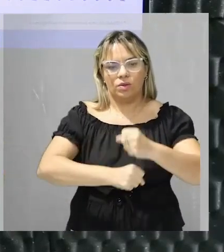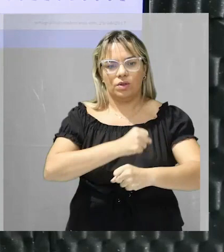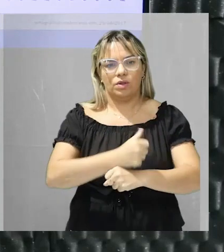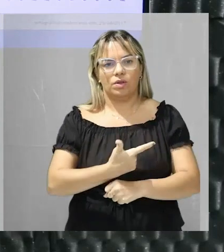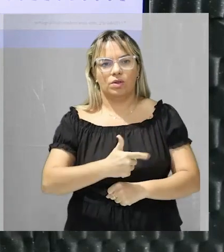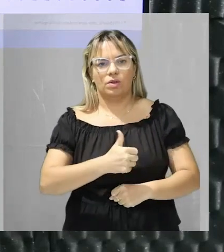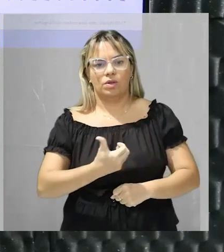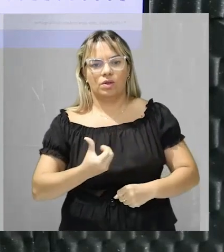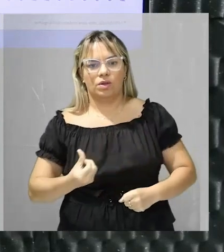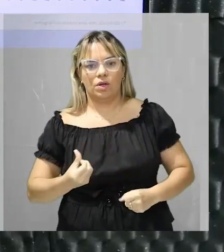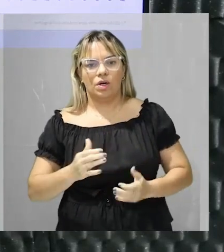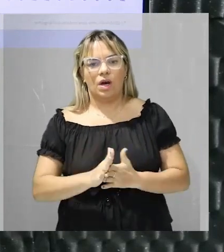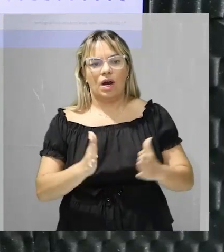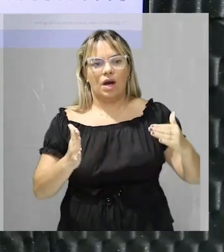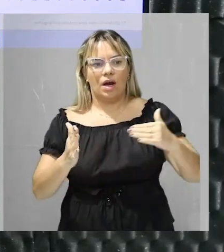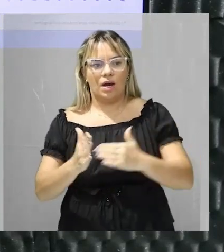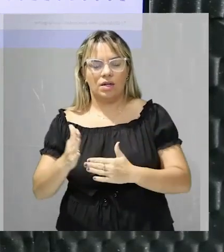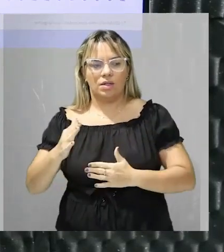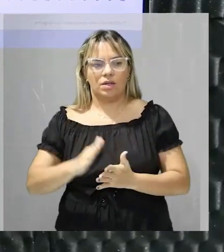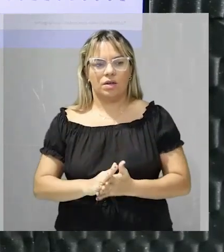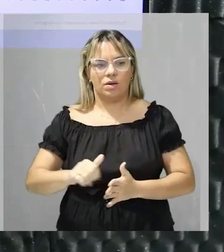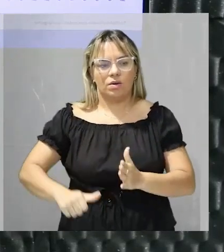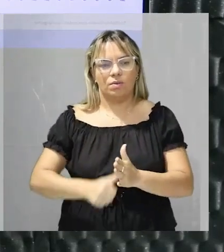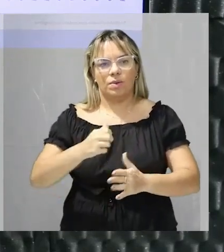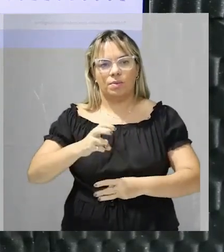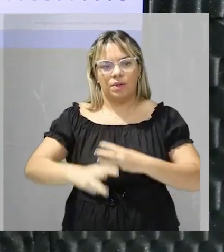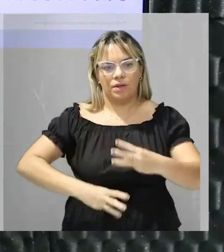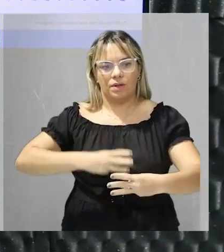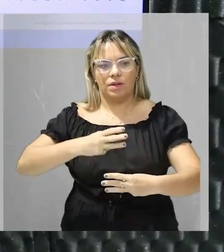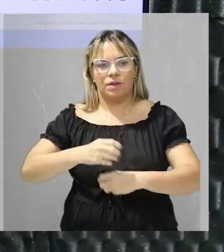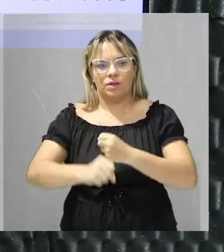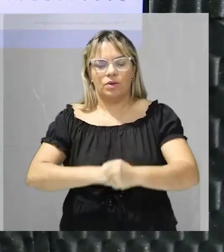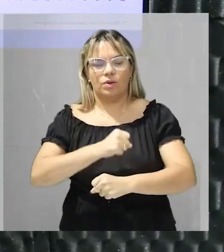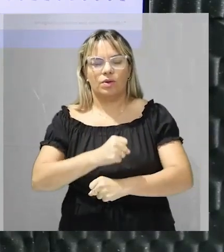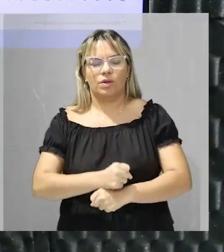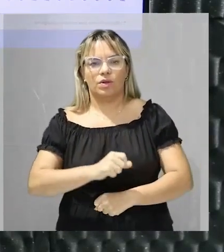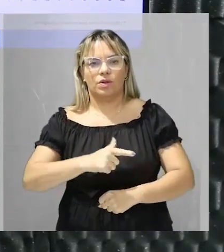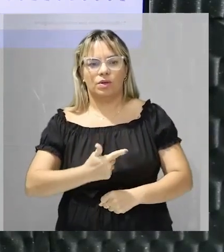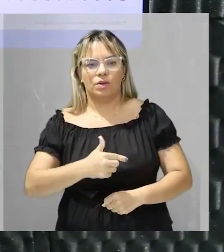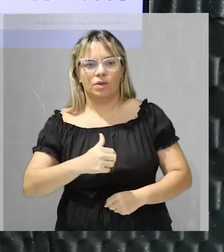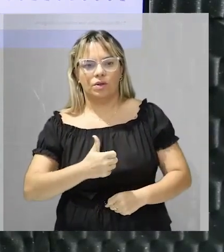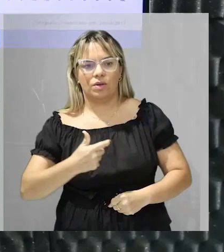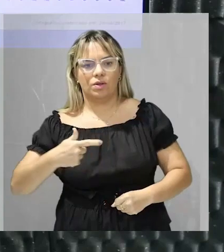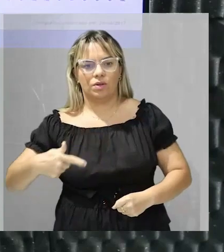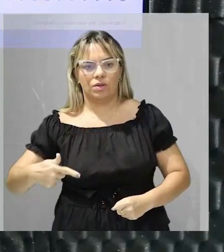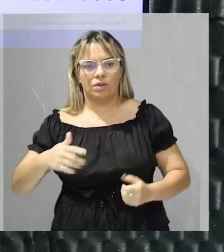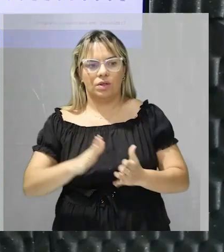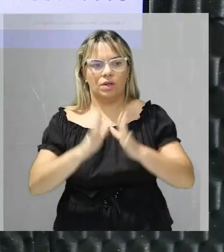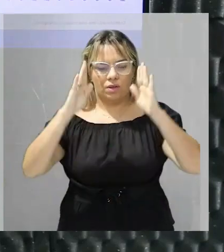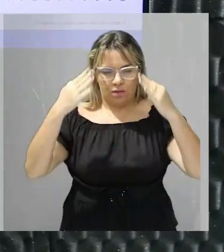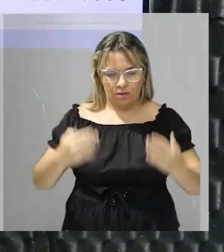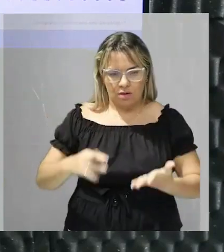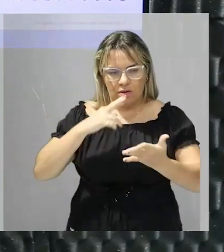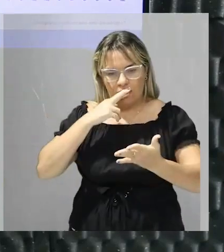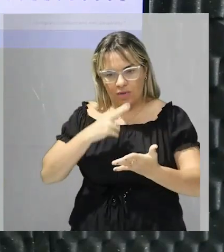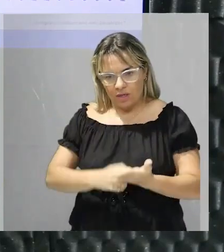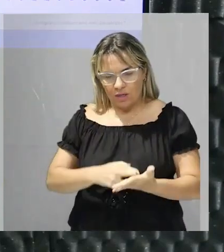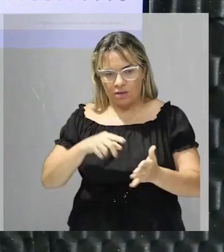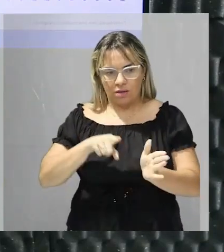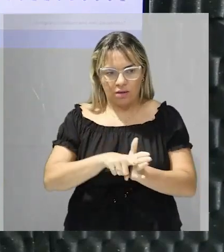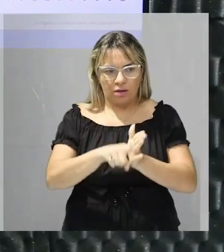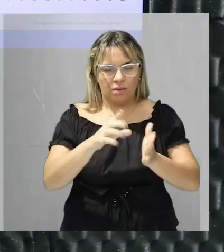até o primeiro trimestre de 2017 analise para responder a questão Então